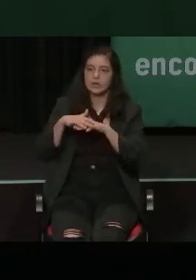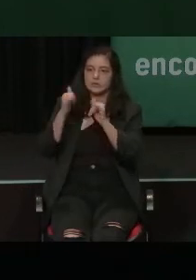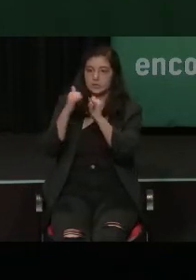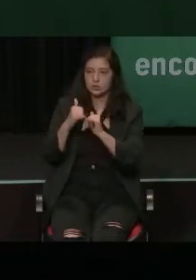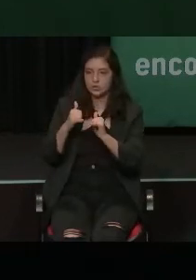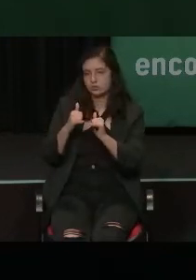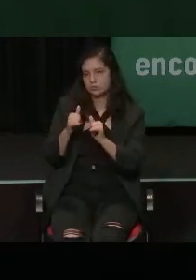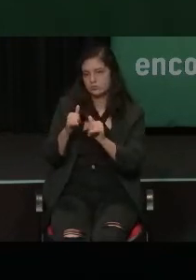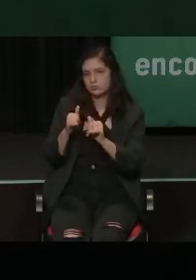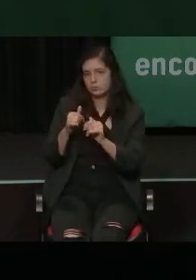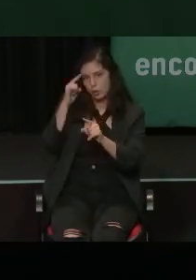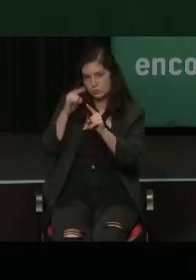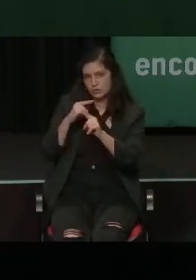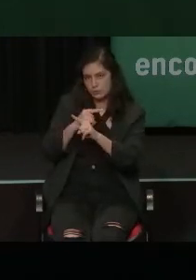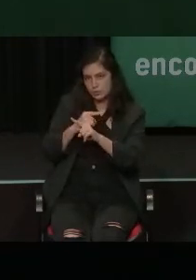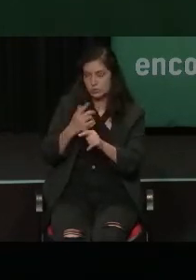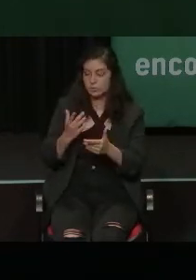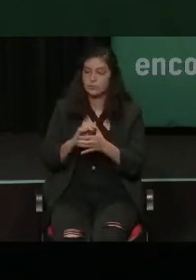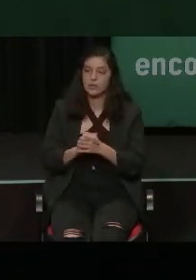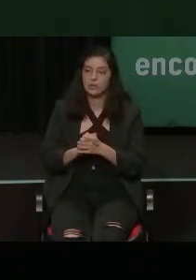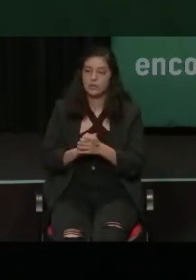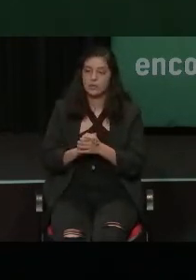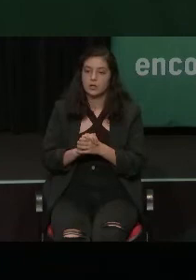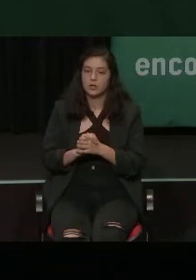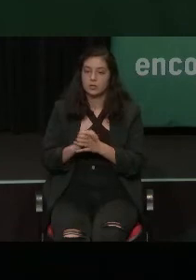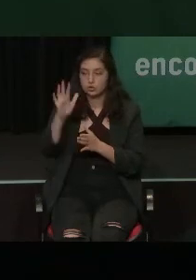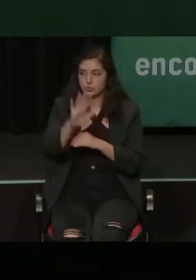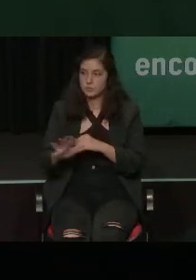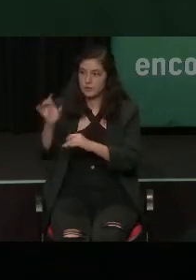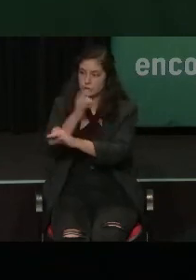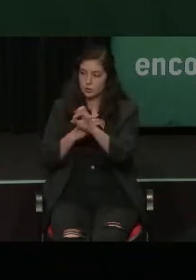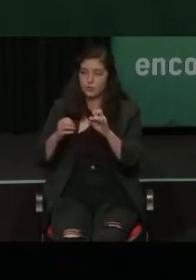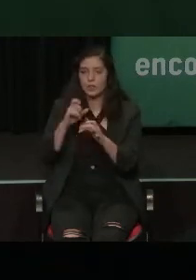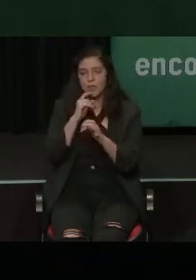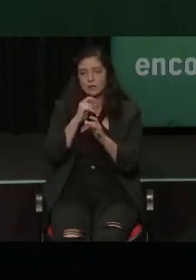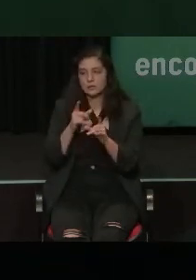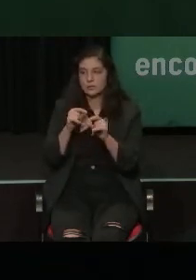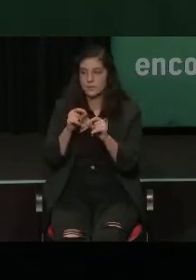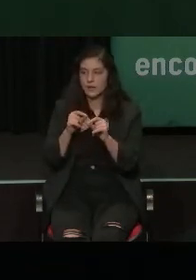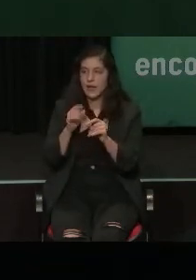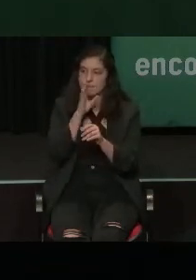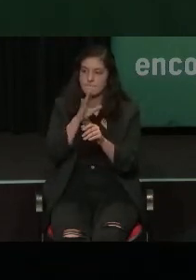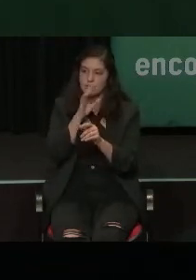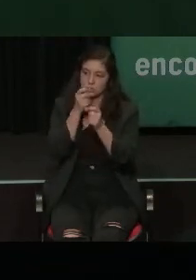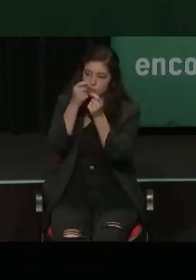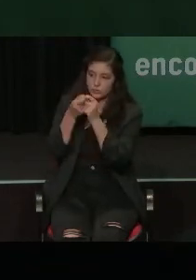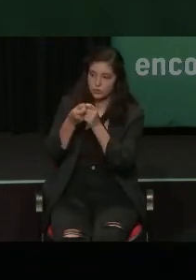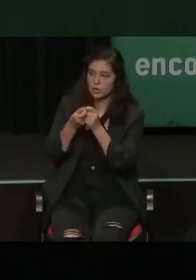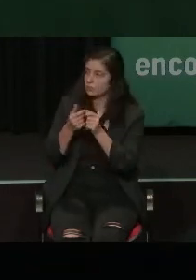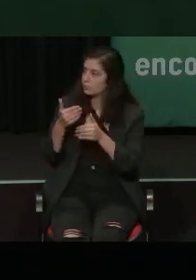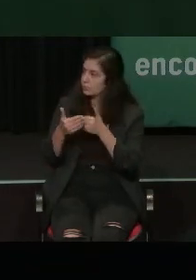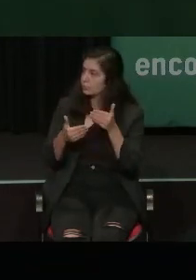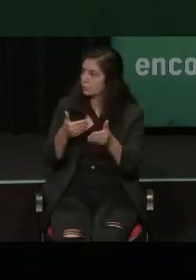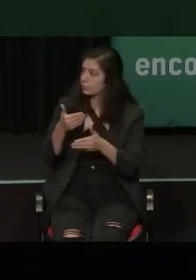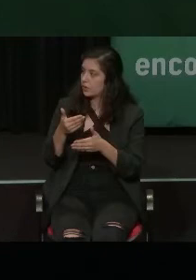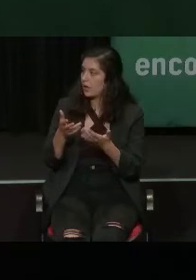âmbito. Sabemos que a convergência com o espaço europeu passa também por adotar práticas idênticas às que são seguidas em